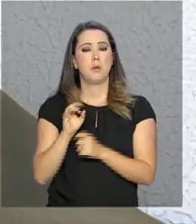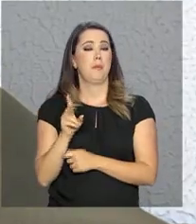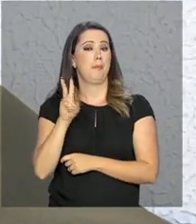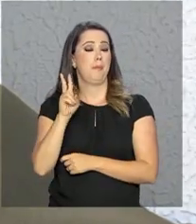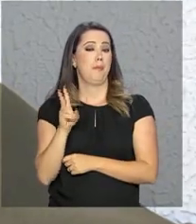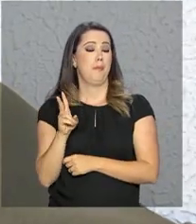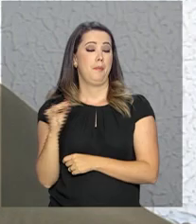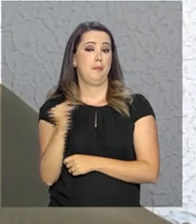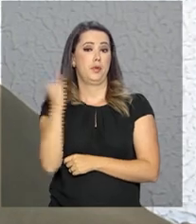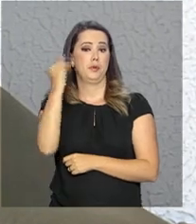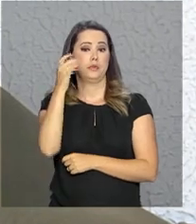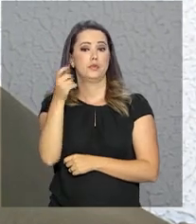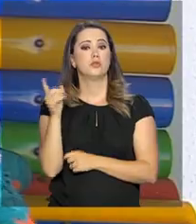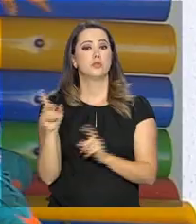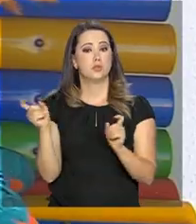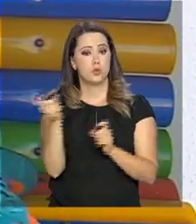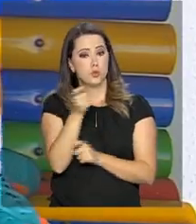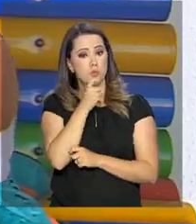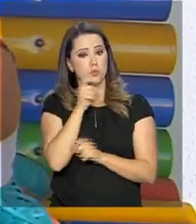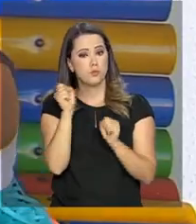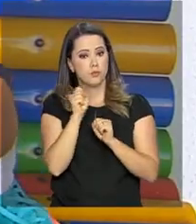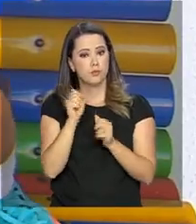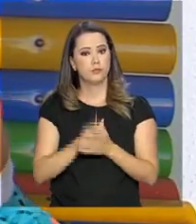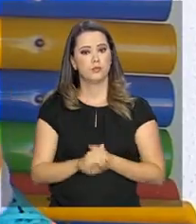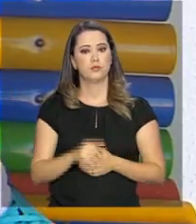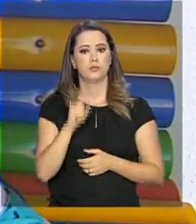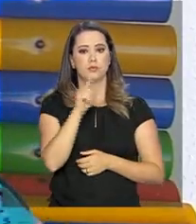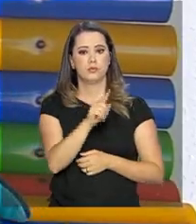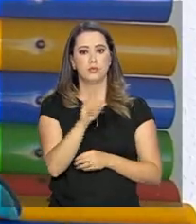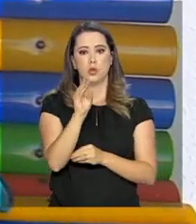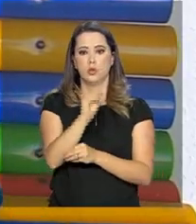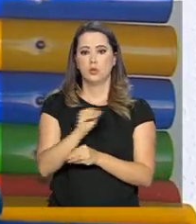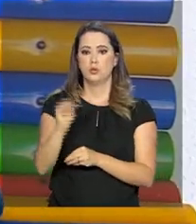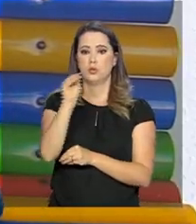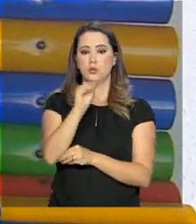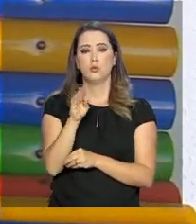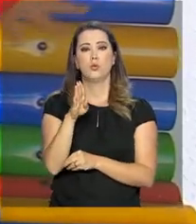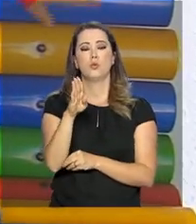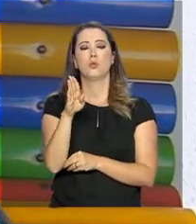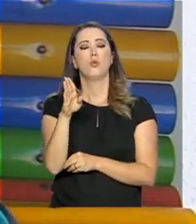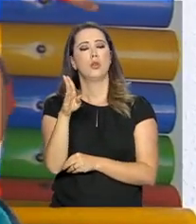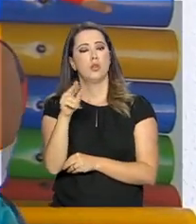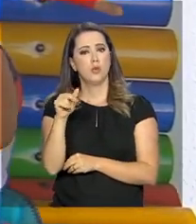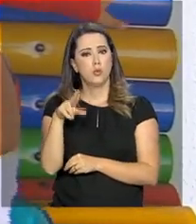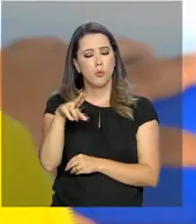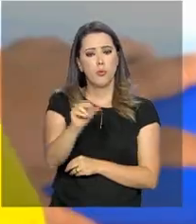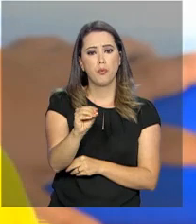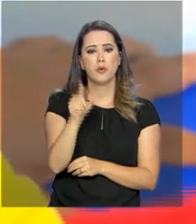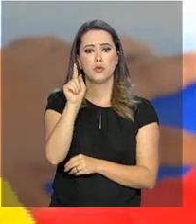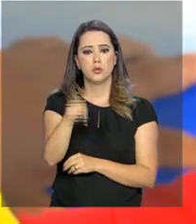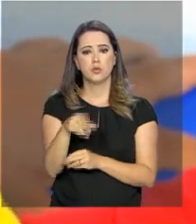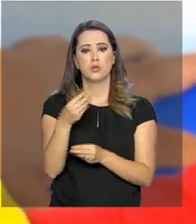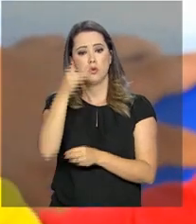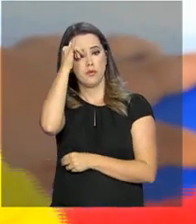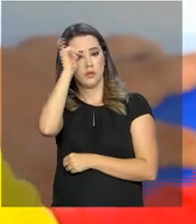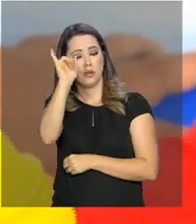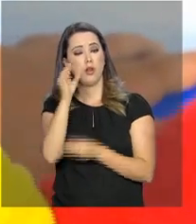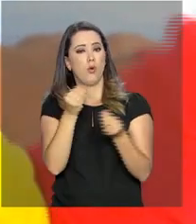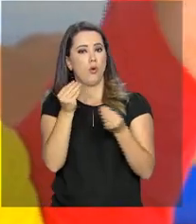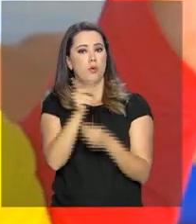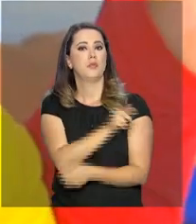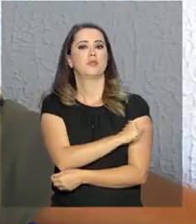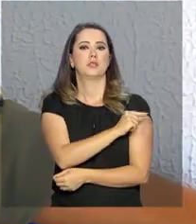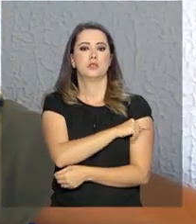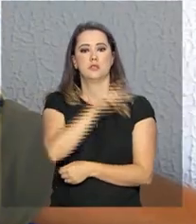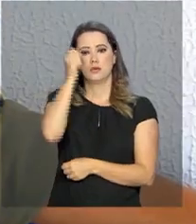O Erivelton faz de tudo para evitar que o Bruno fique doente. E um dos cuidados é a prevenção por meio da vacina contra